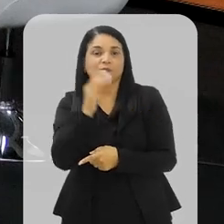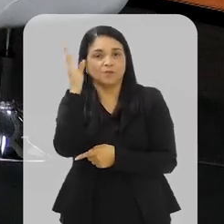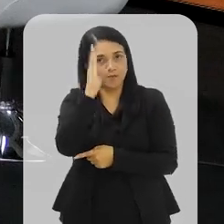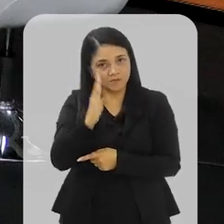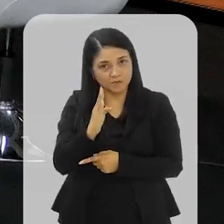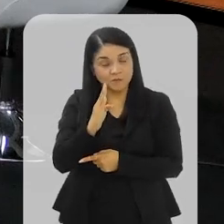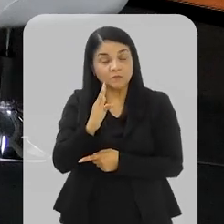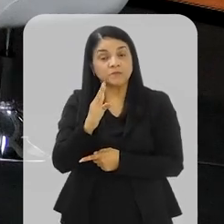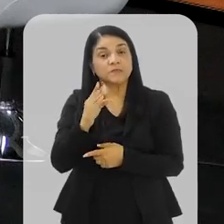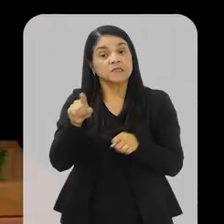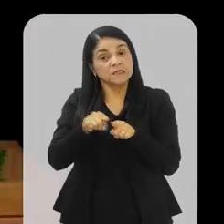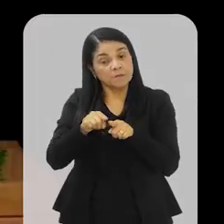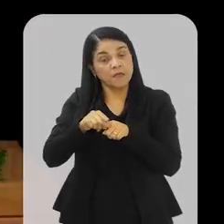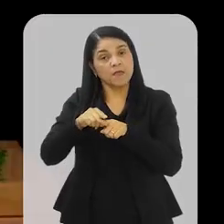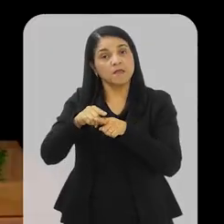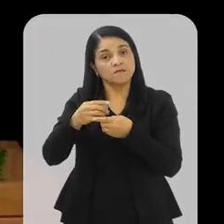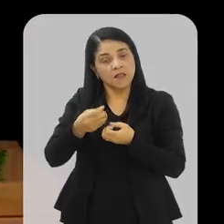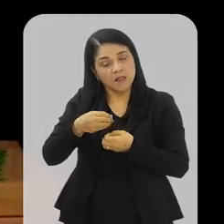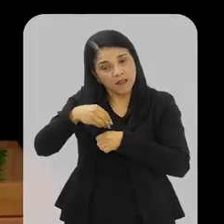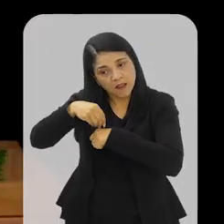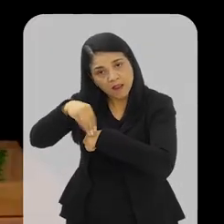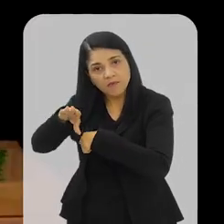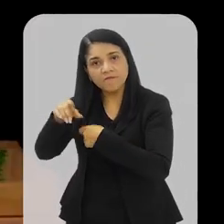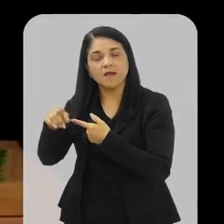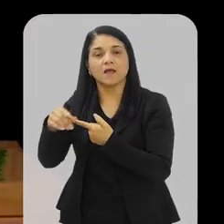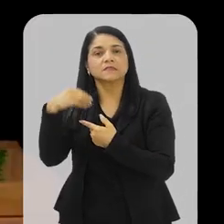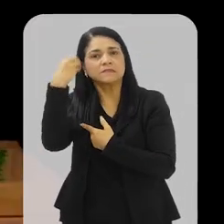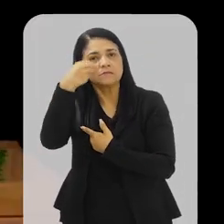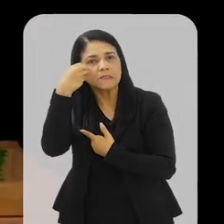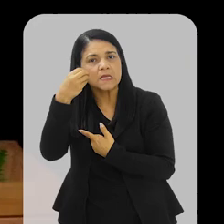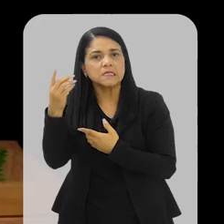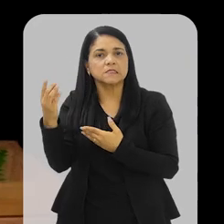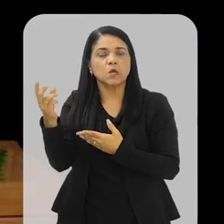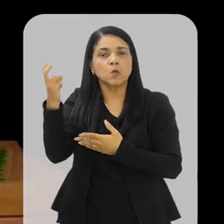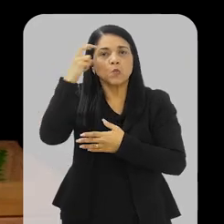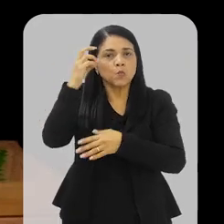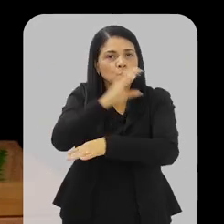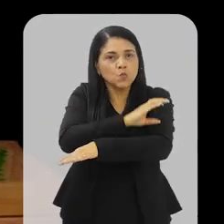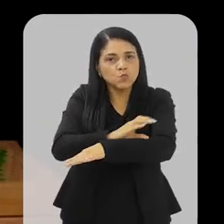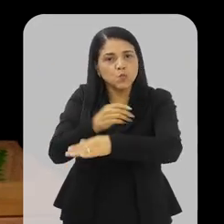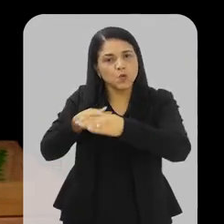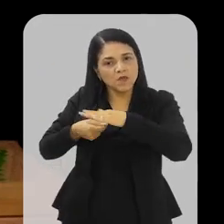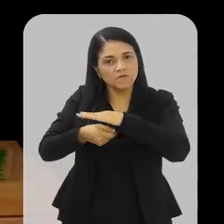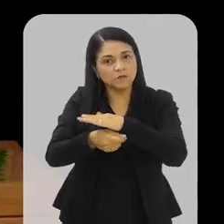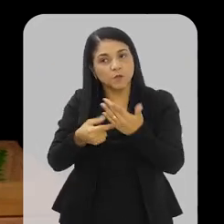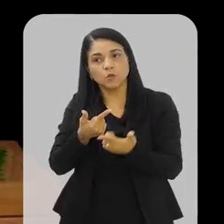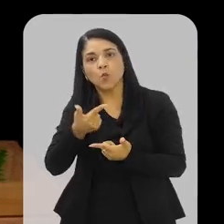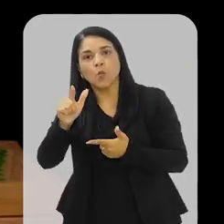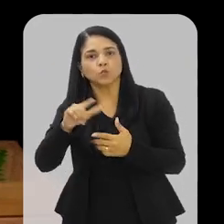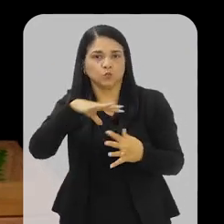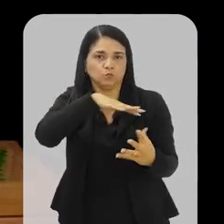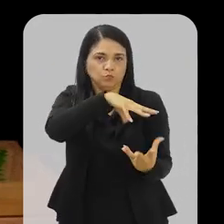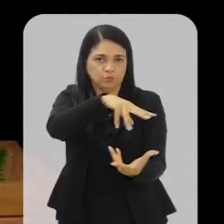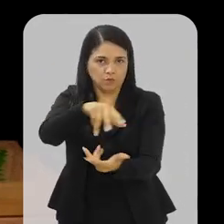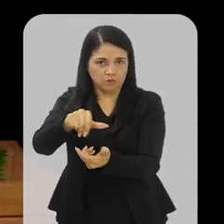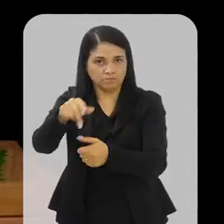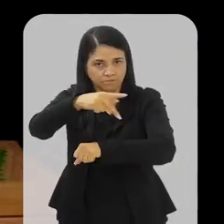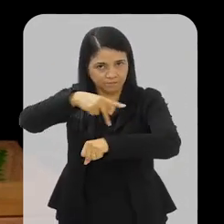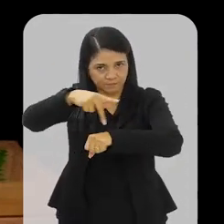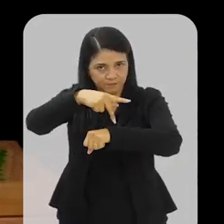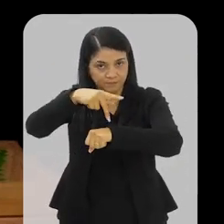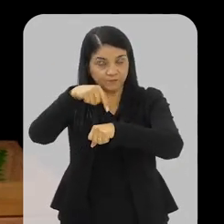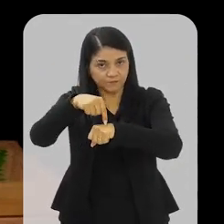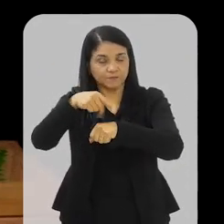pro nosso país e levar também as nossas experiências nossas culturas os nossos investimentos para outros países